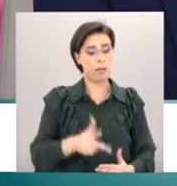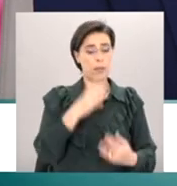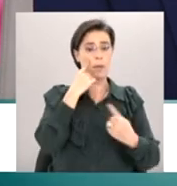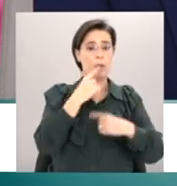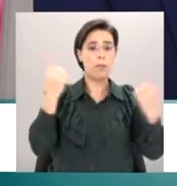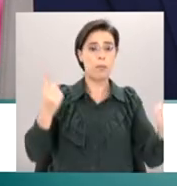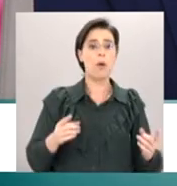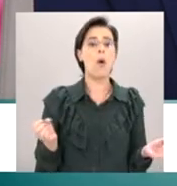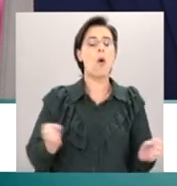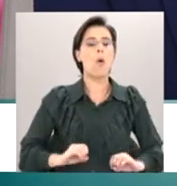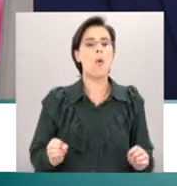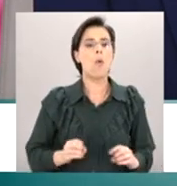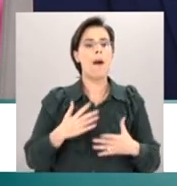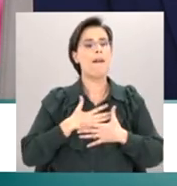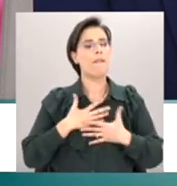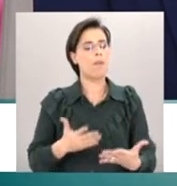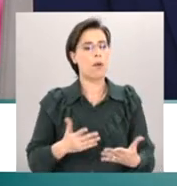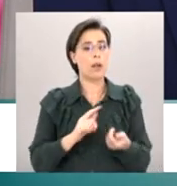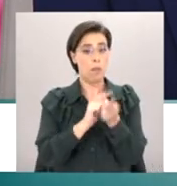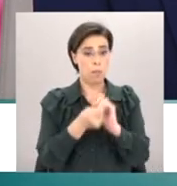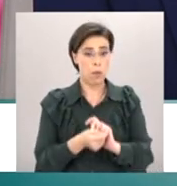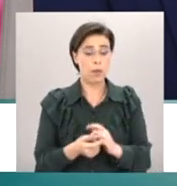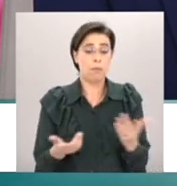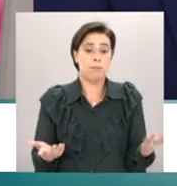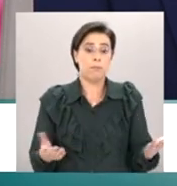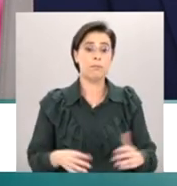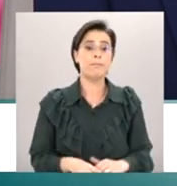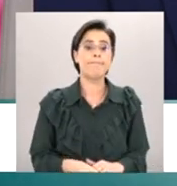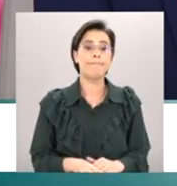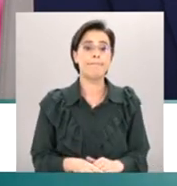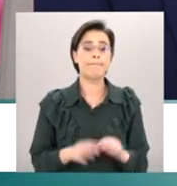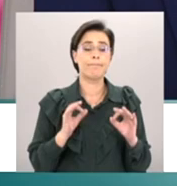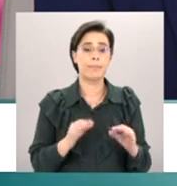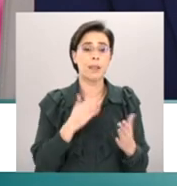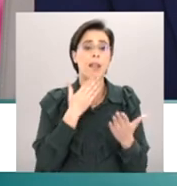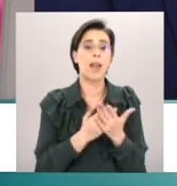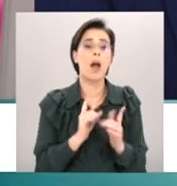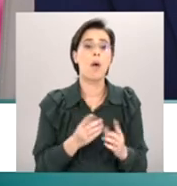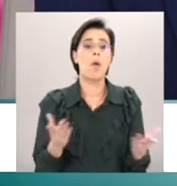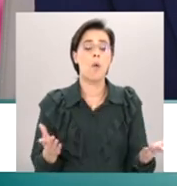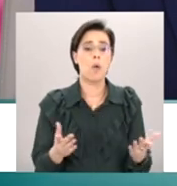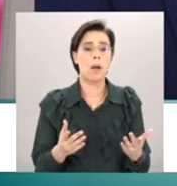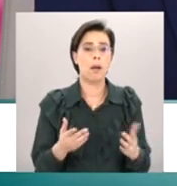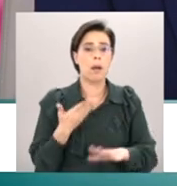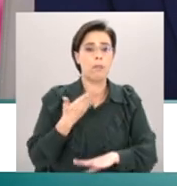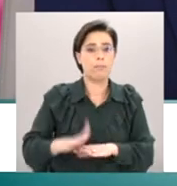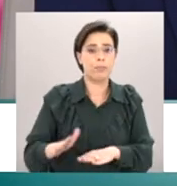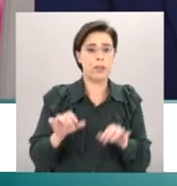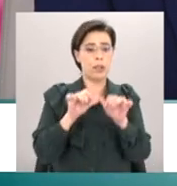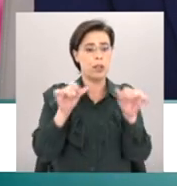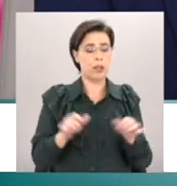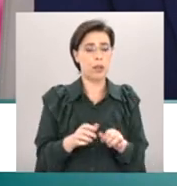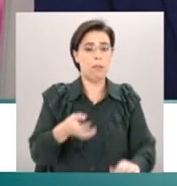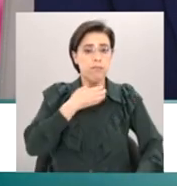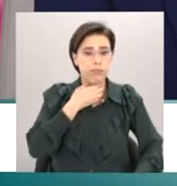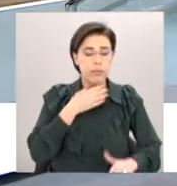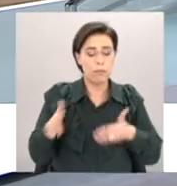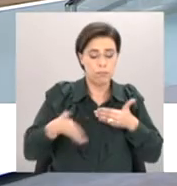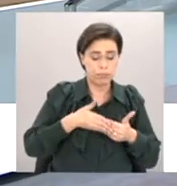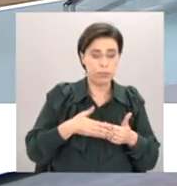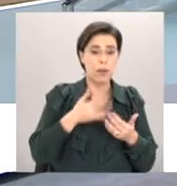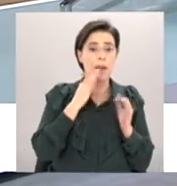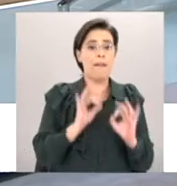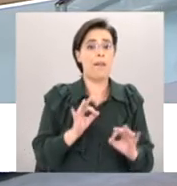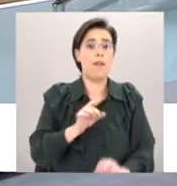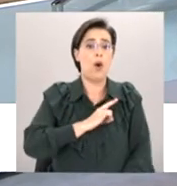público quem não tem qualquer vontade de reformar é quem está a contribuir para a inclusão deste sistema e ia fazer um